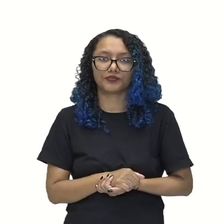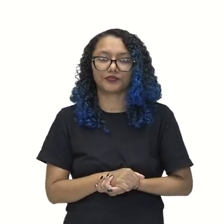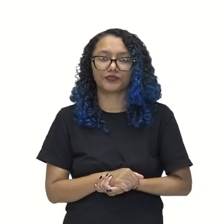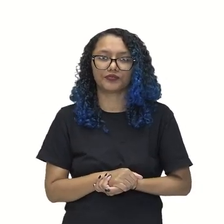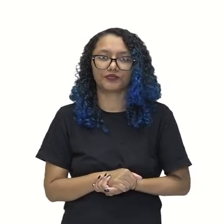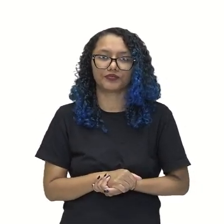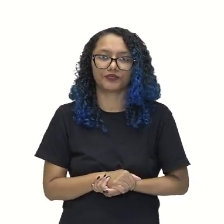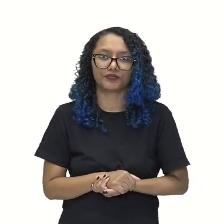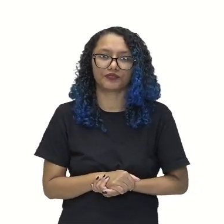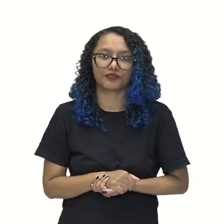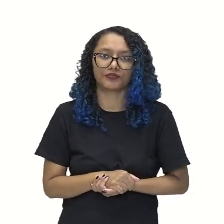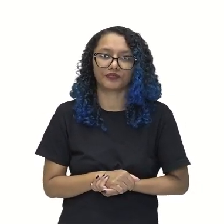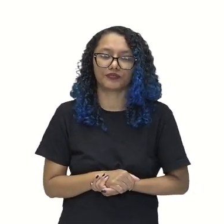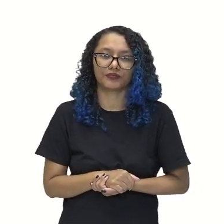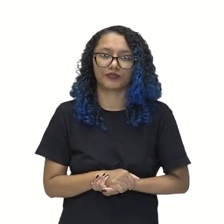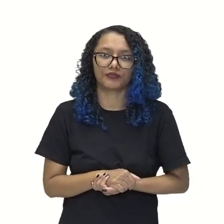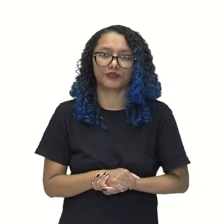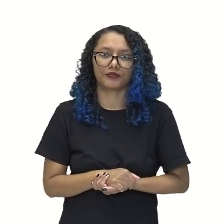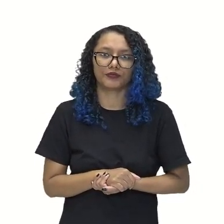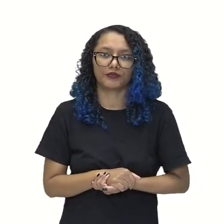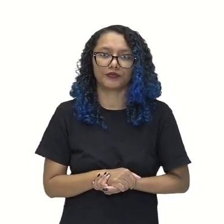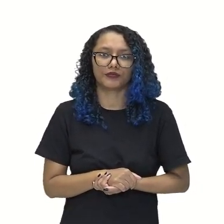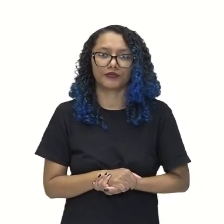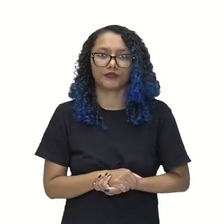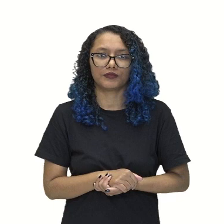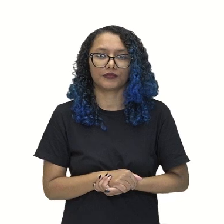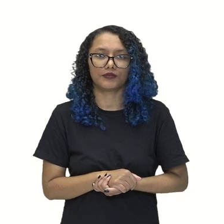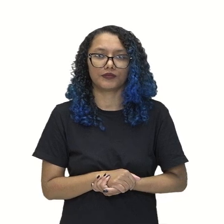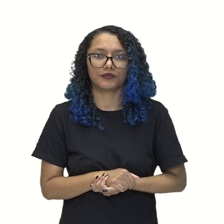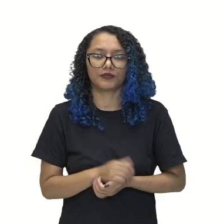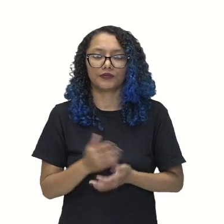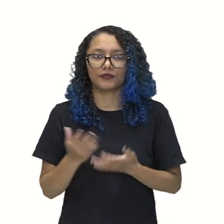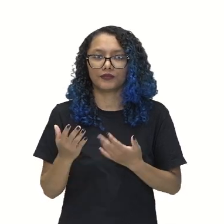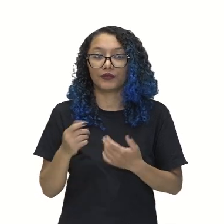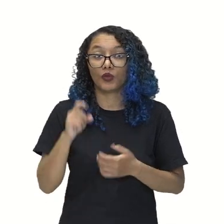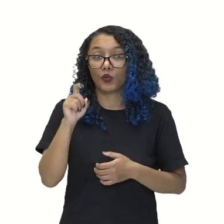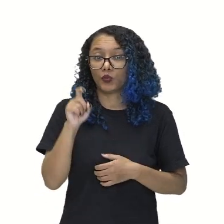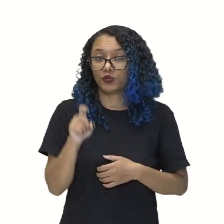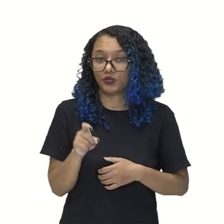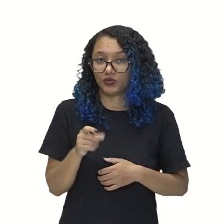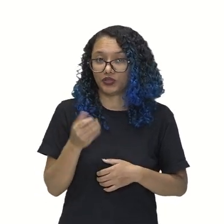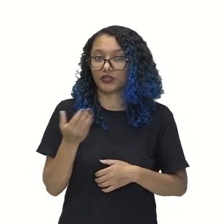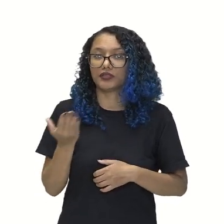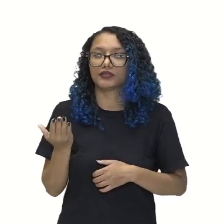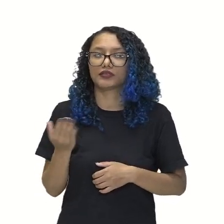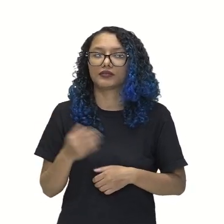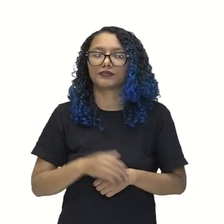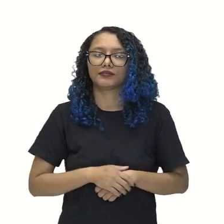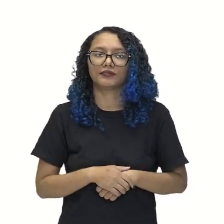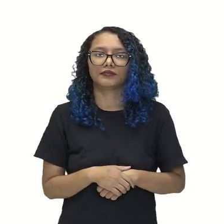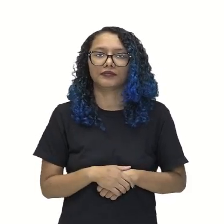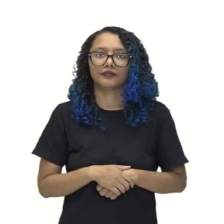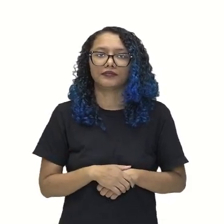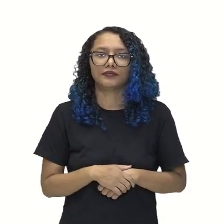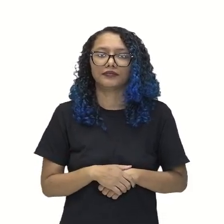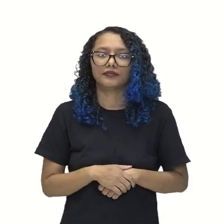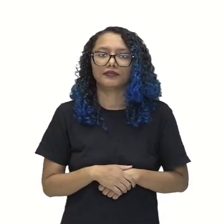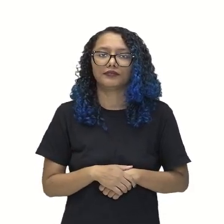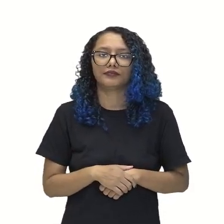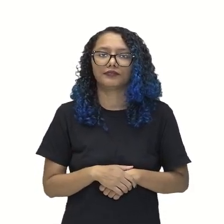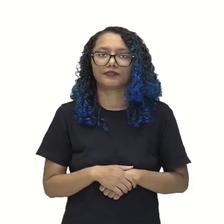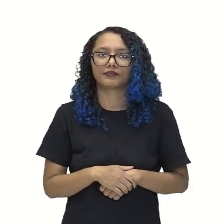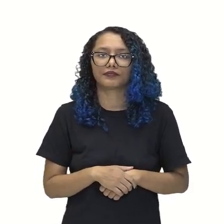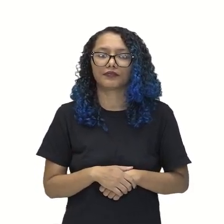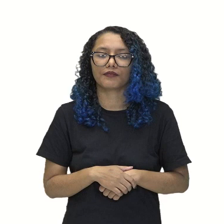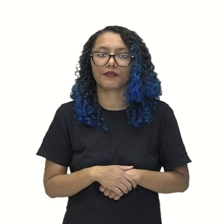então, que o meu x, desculpa aqui, o meu xzinho aqui, olha. Vamos lá, o meu x, olha, porque eu disse que as